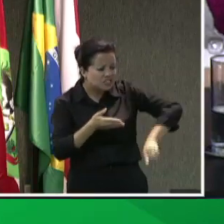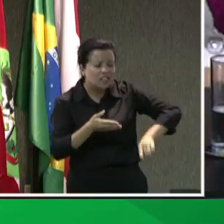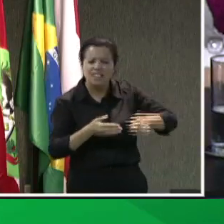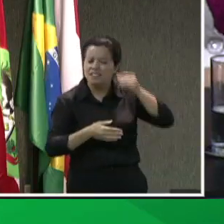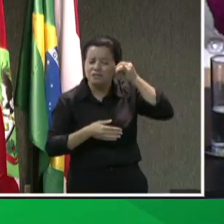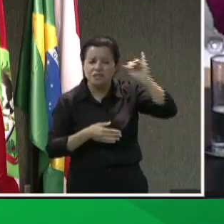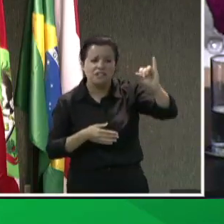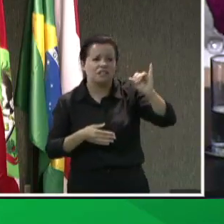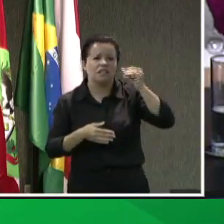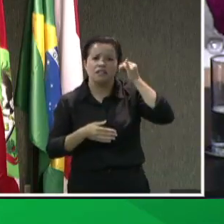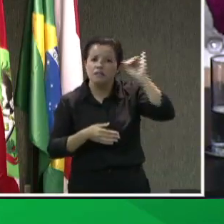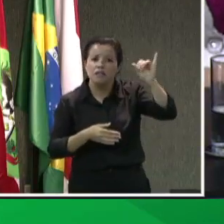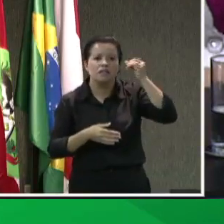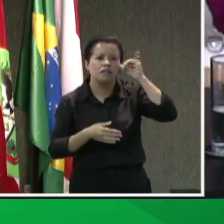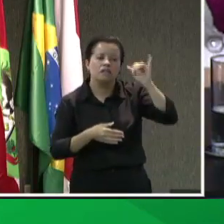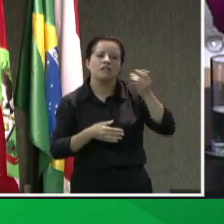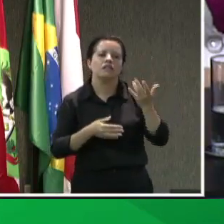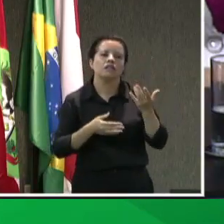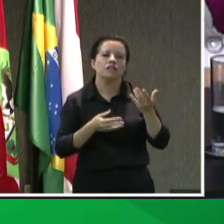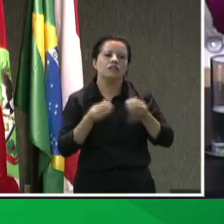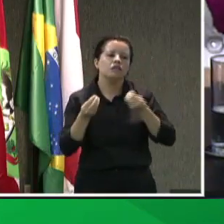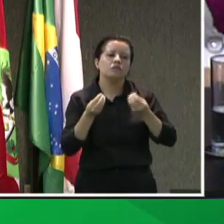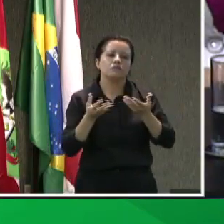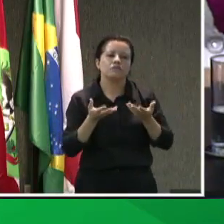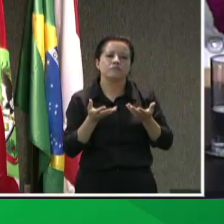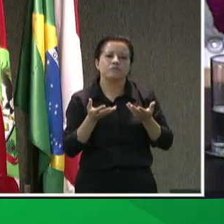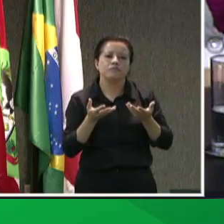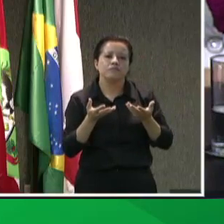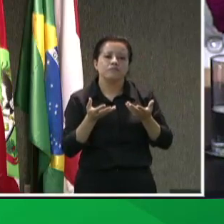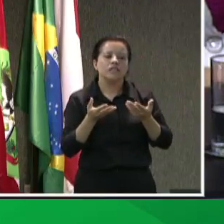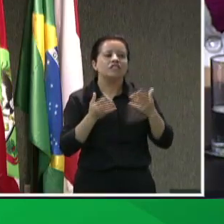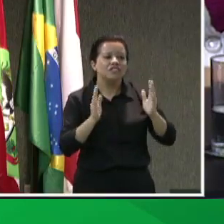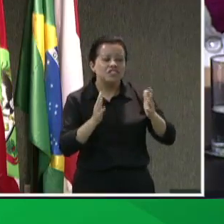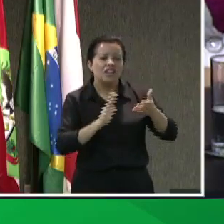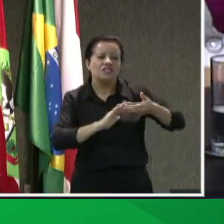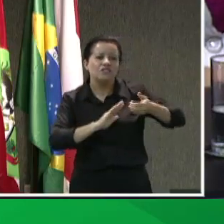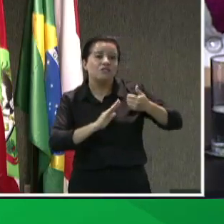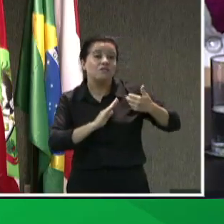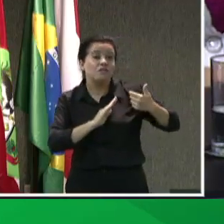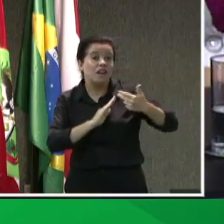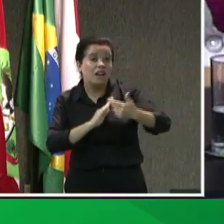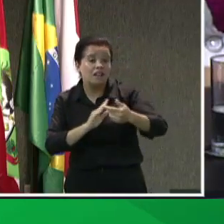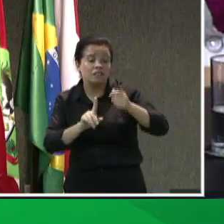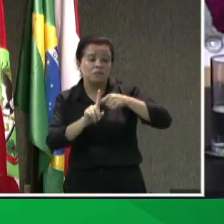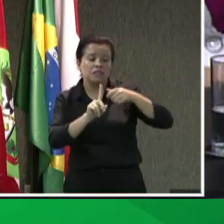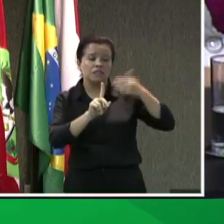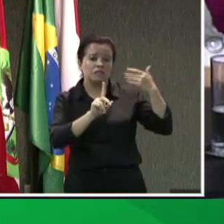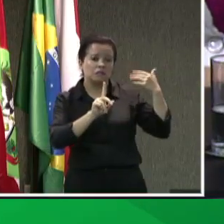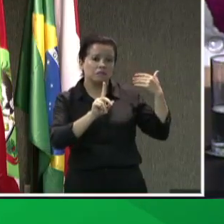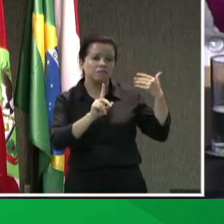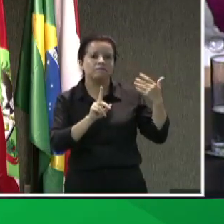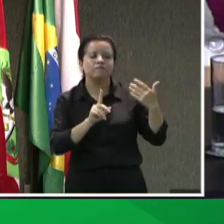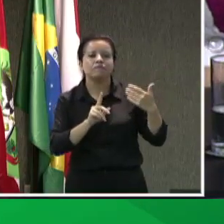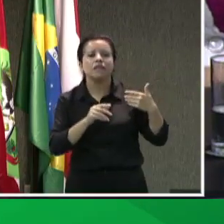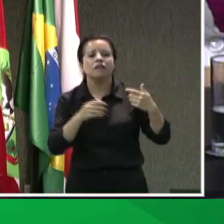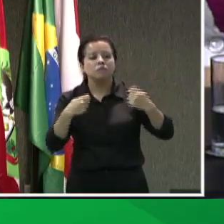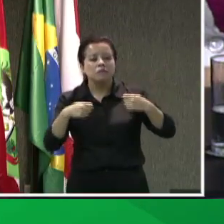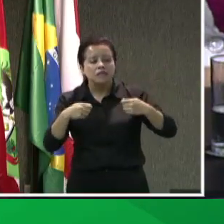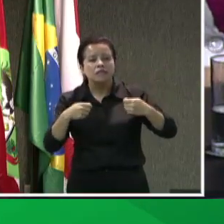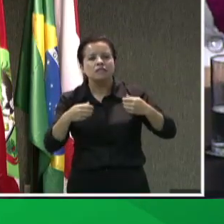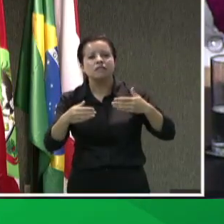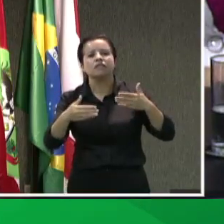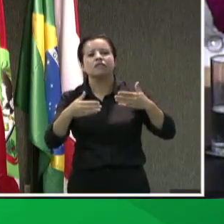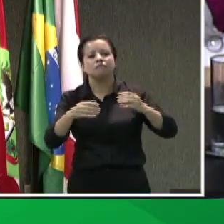muitos nos últimos meses, e tentar dessa força que a gente criar de resistência, avançar para que a gente